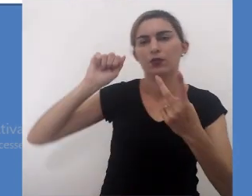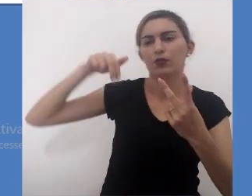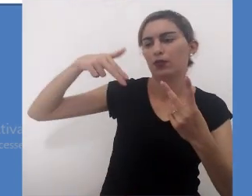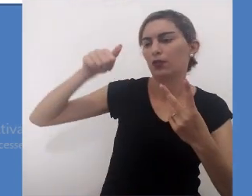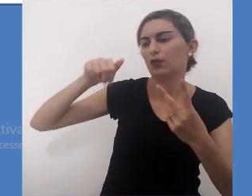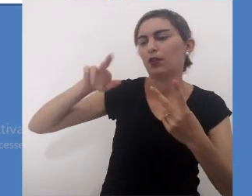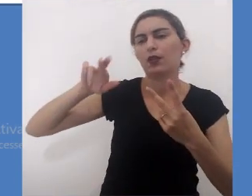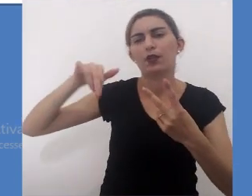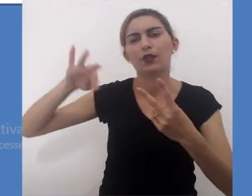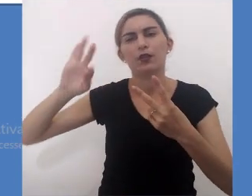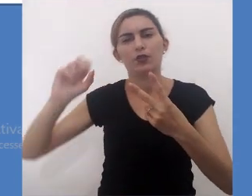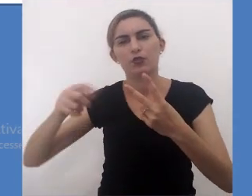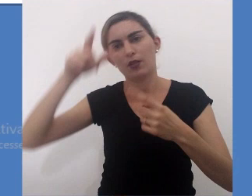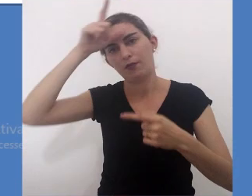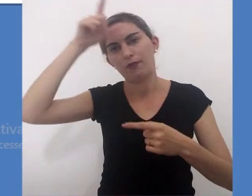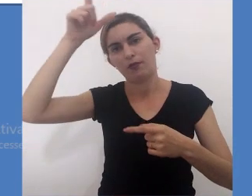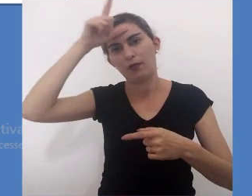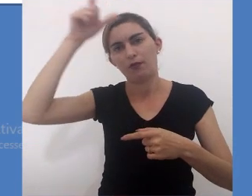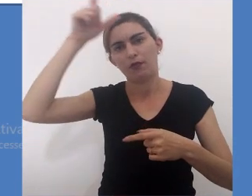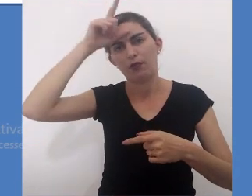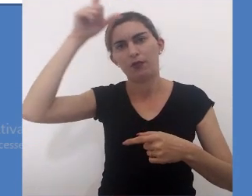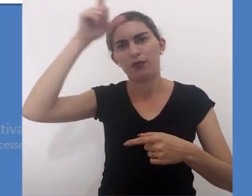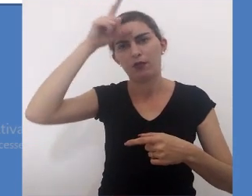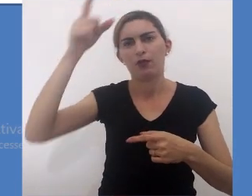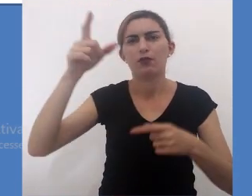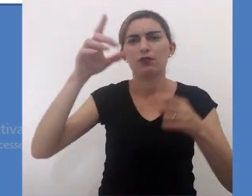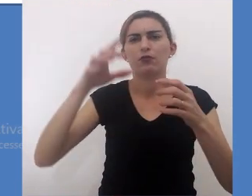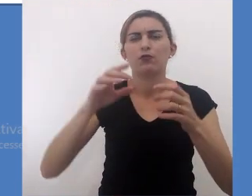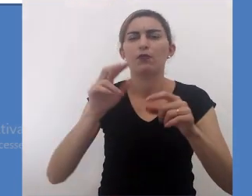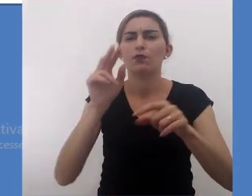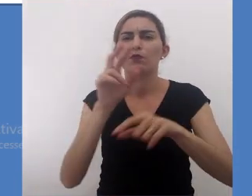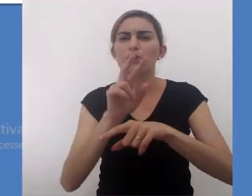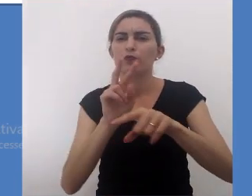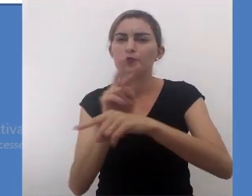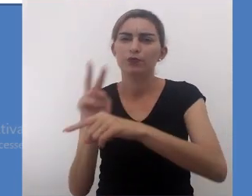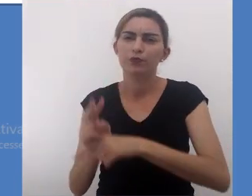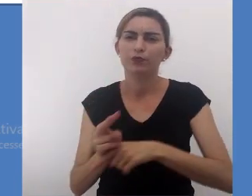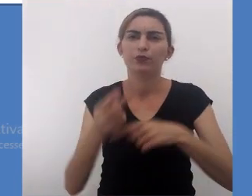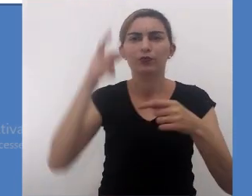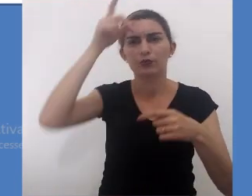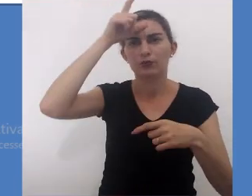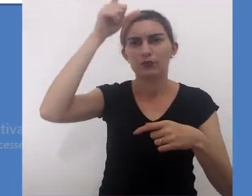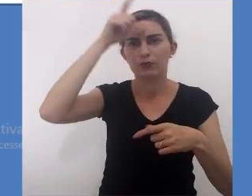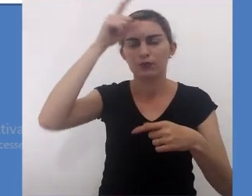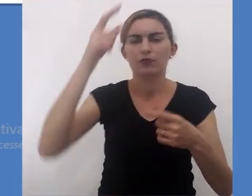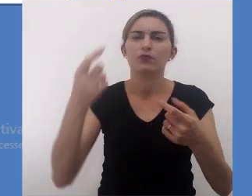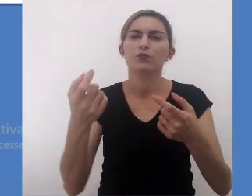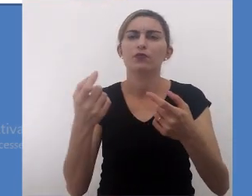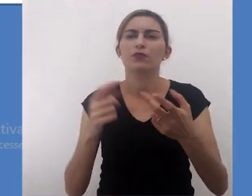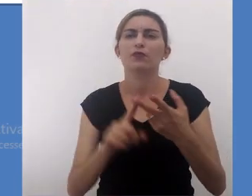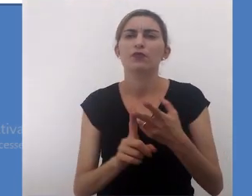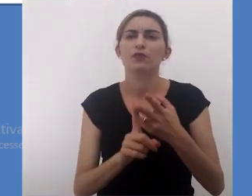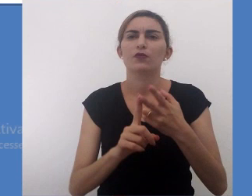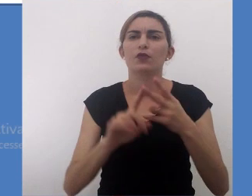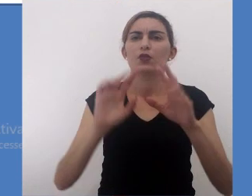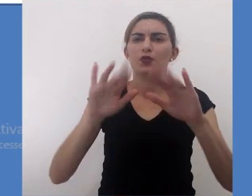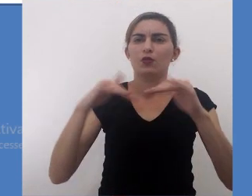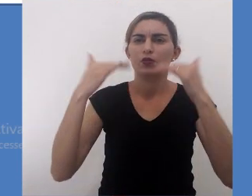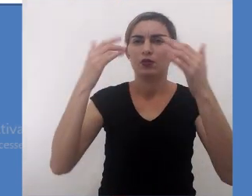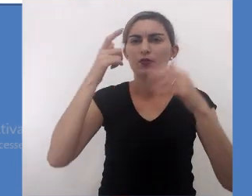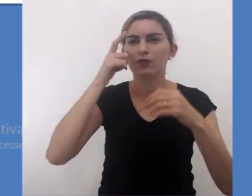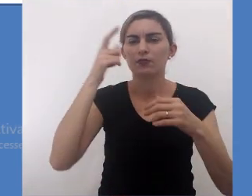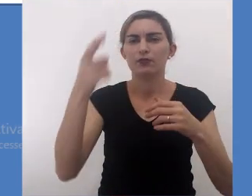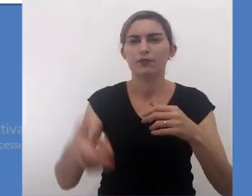anarquistas, eleição de líderes por sufrágio universal, voto universal, controle estatal sobre